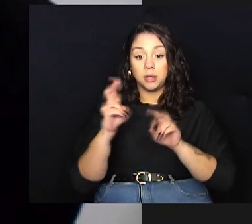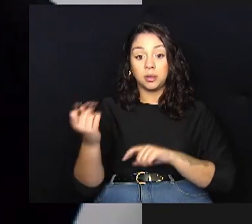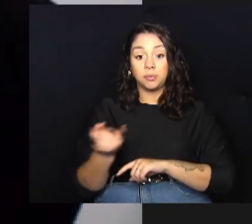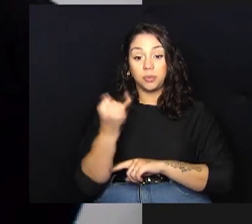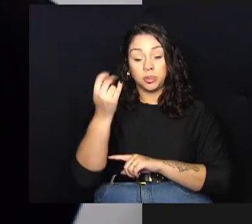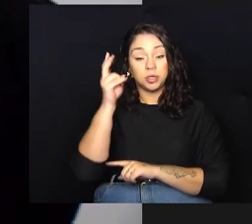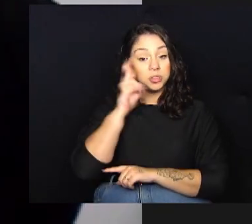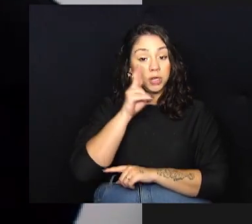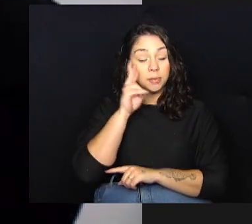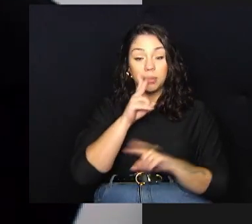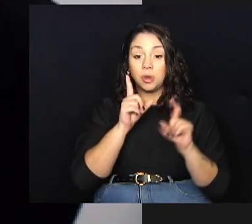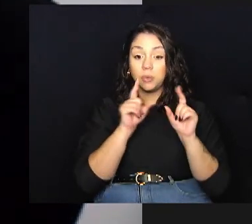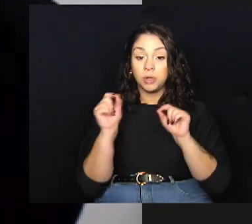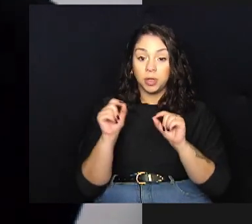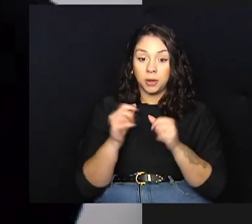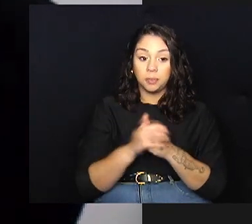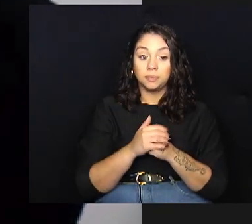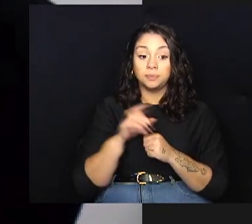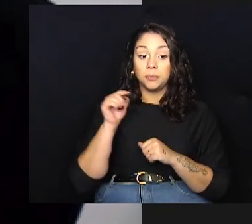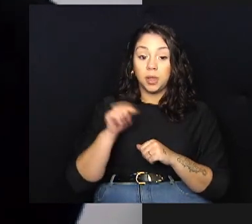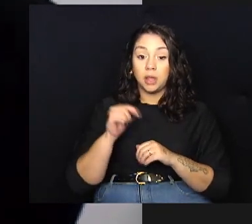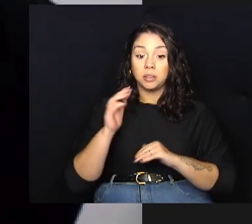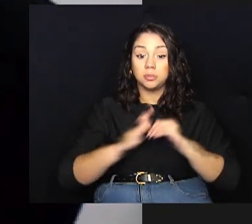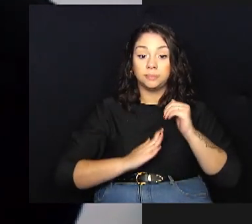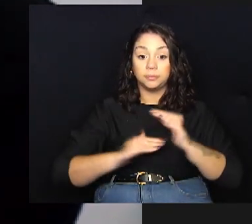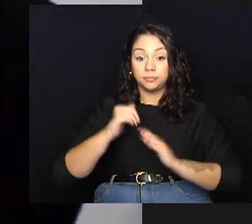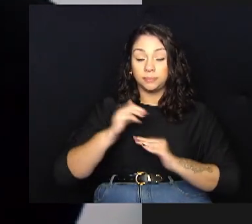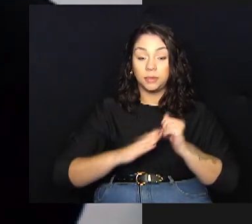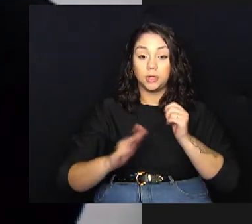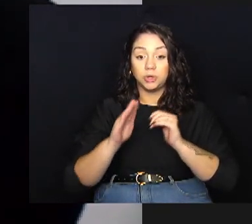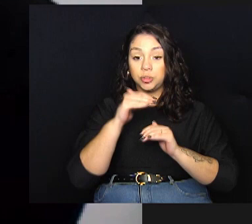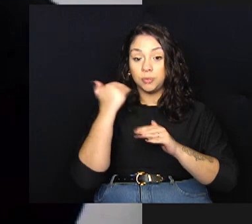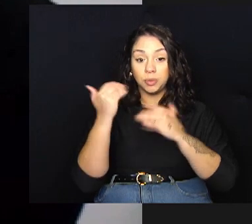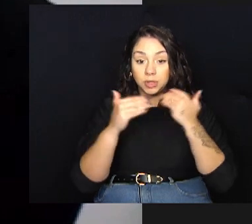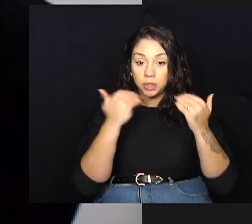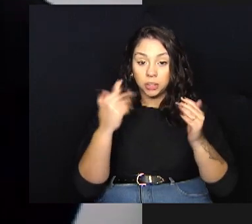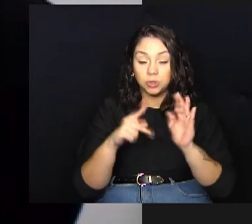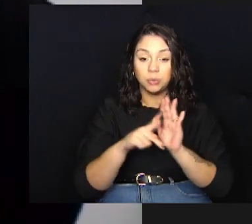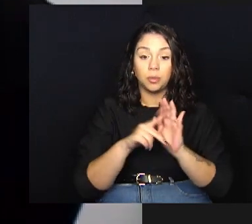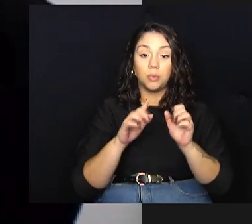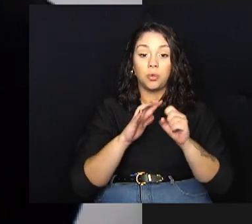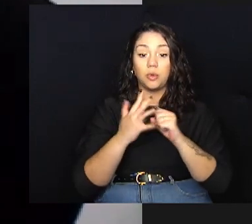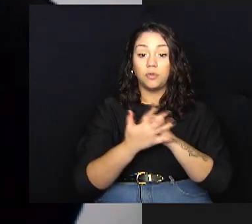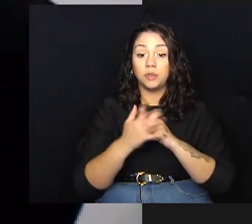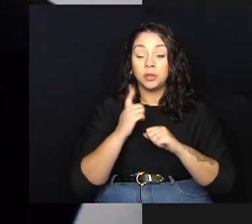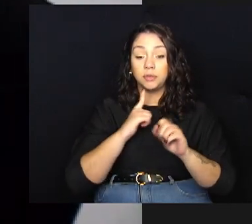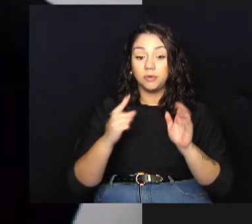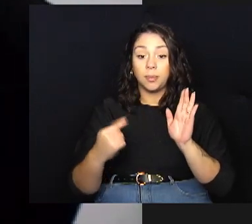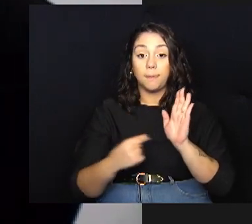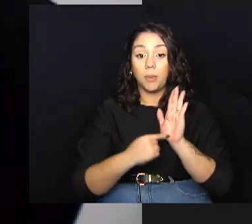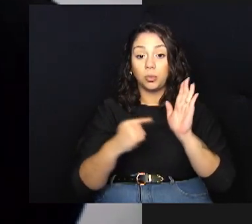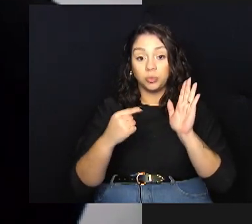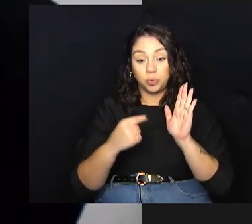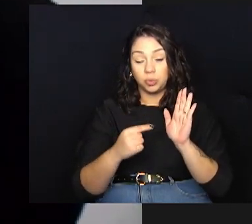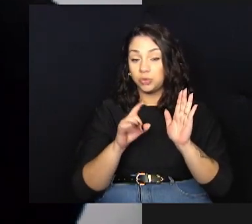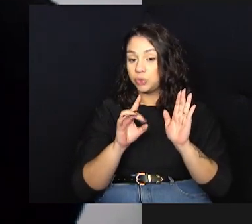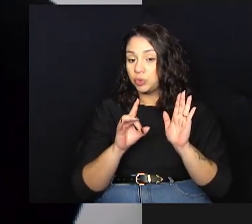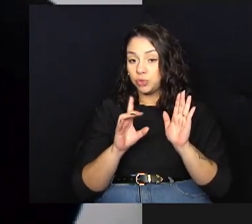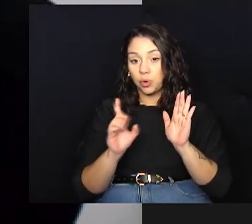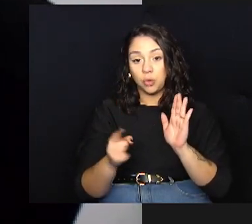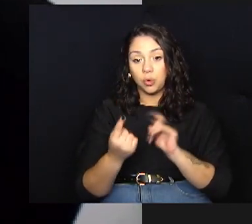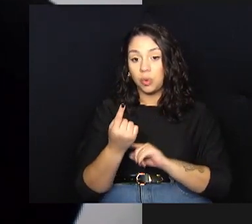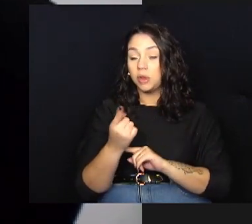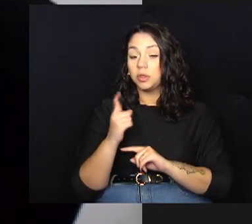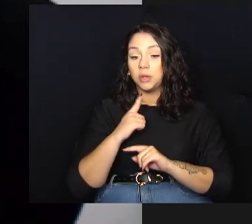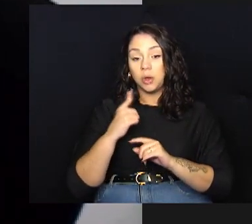é que da mortalidade pela covid ela foi pontuada então a tendência é que